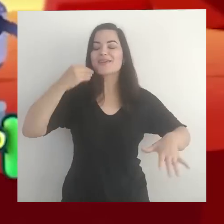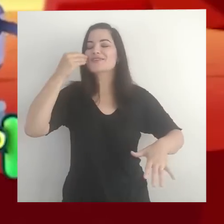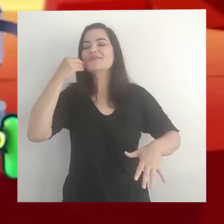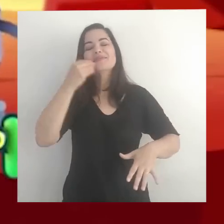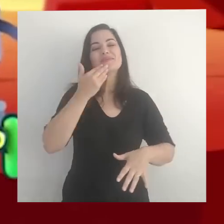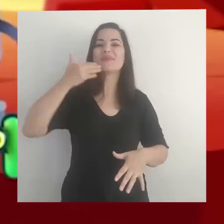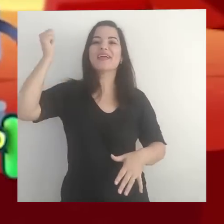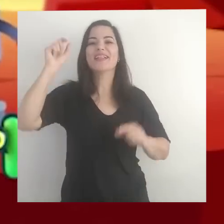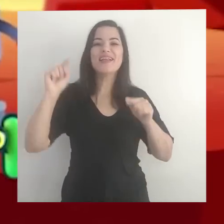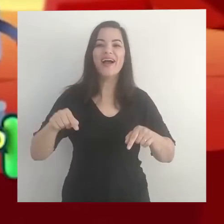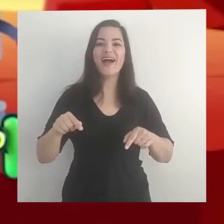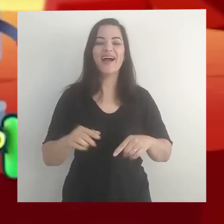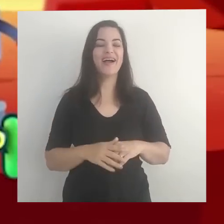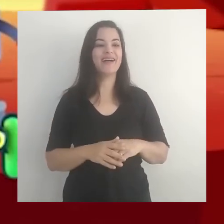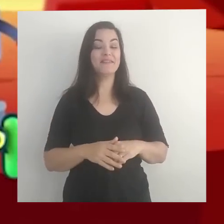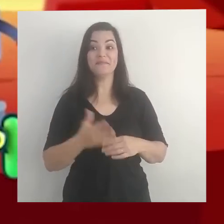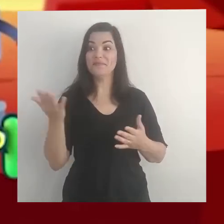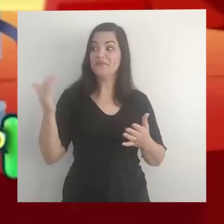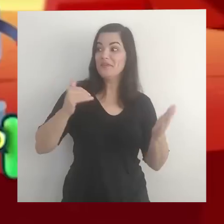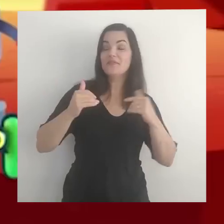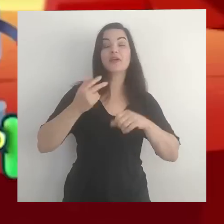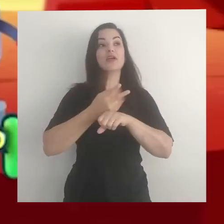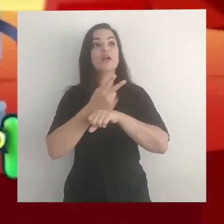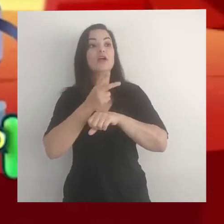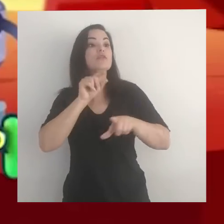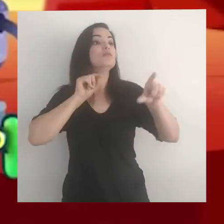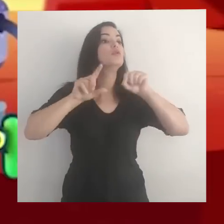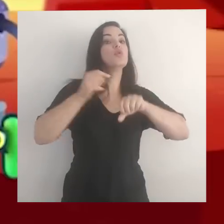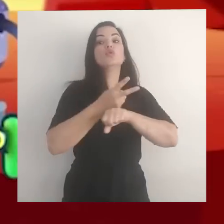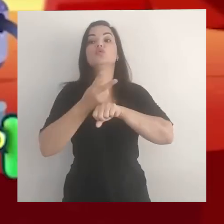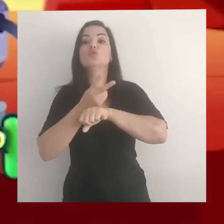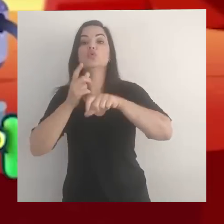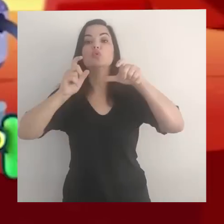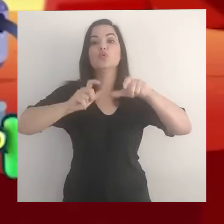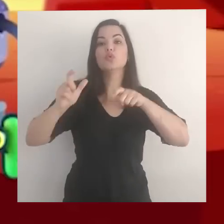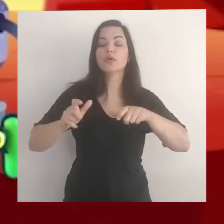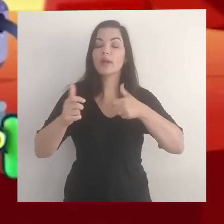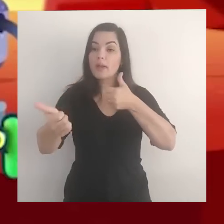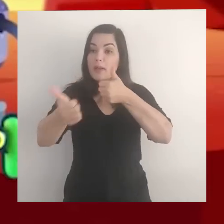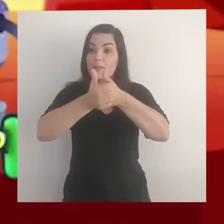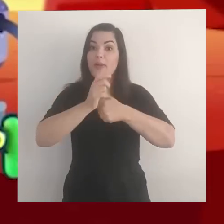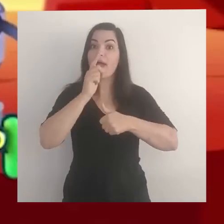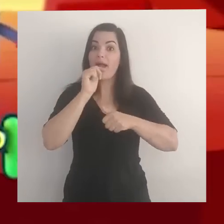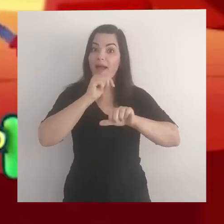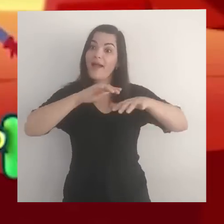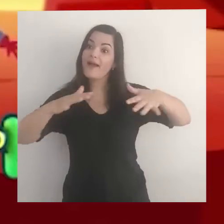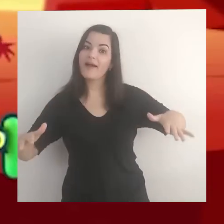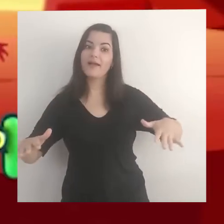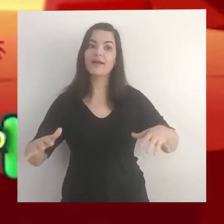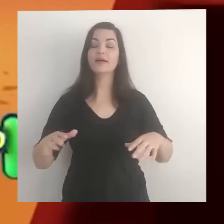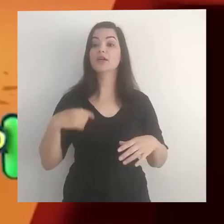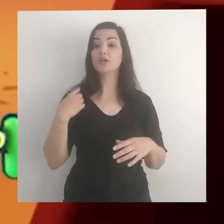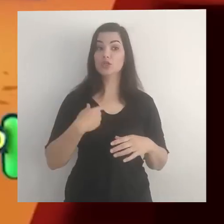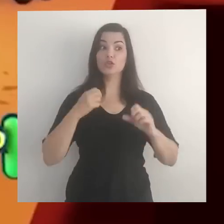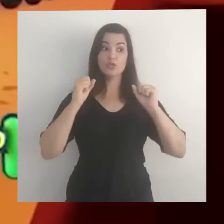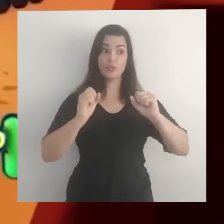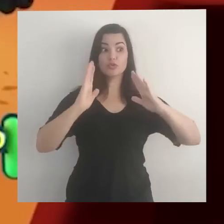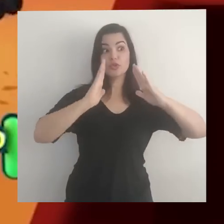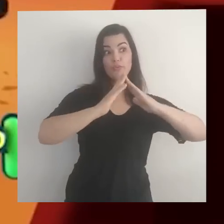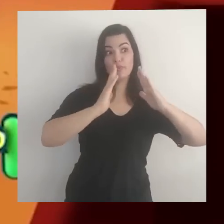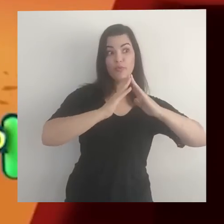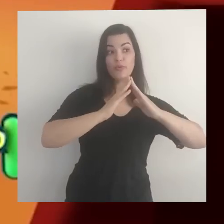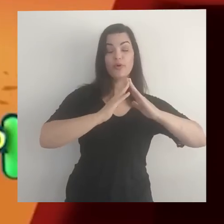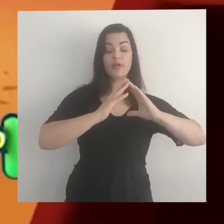nossa casa de praia, bem na frente do mar cheio de peixe. A gente pode morar em Marte e passar férias na Terra. Para os